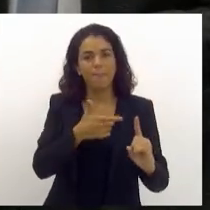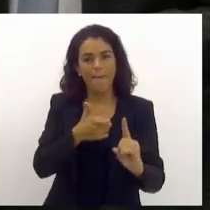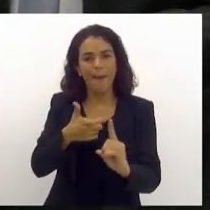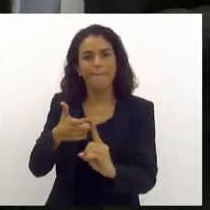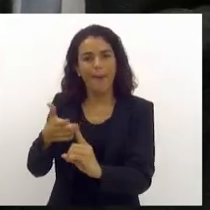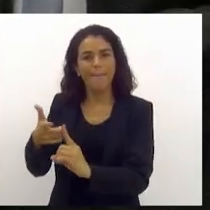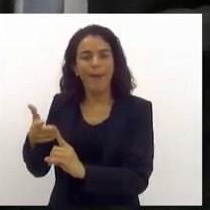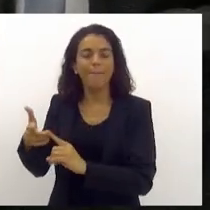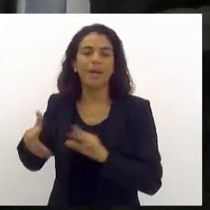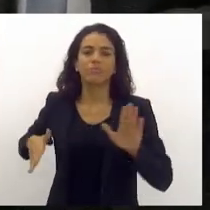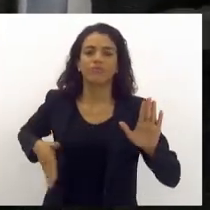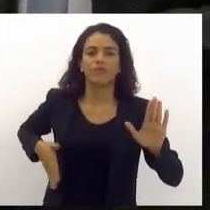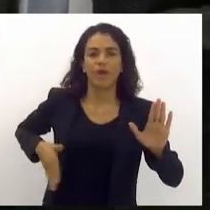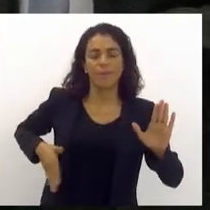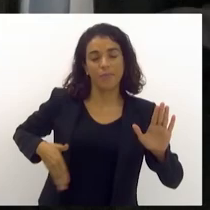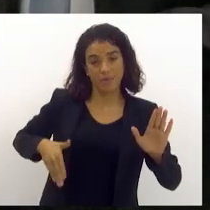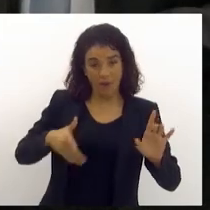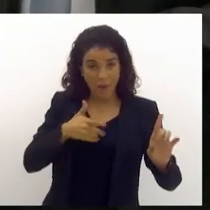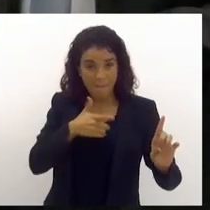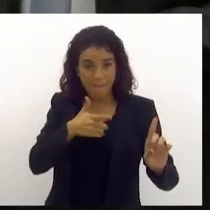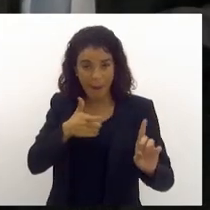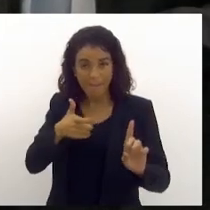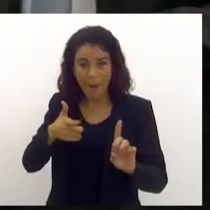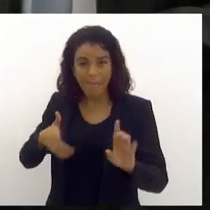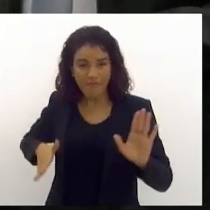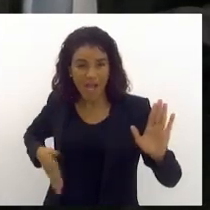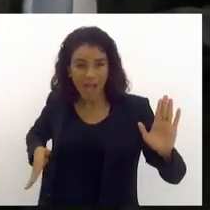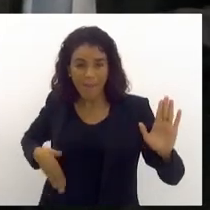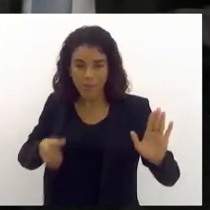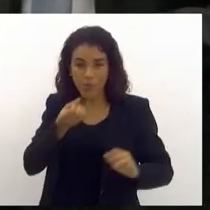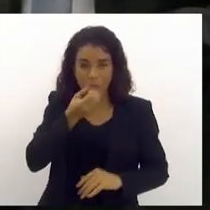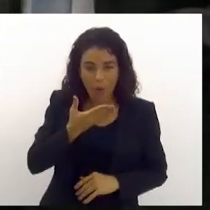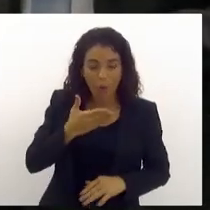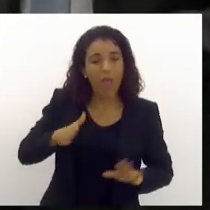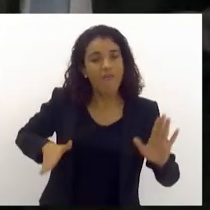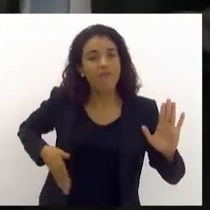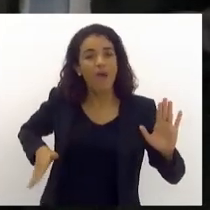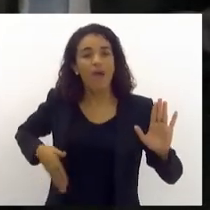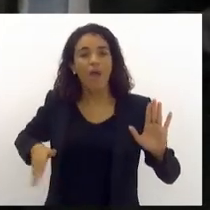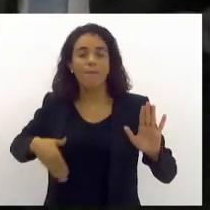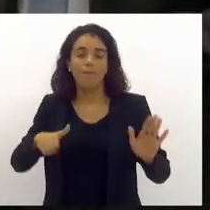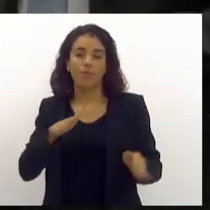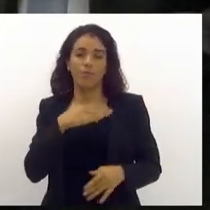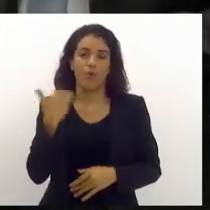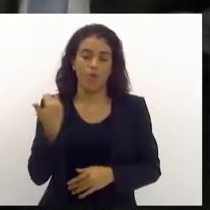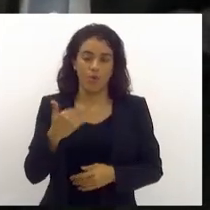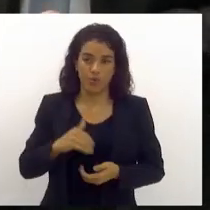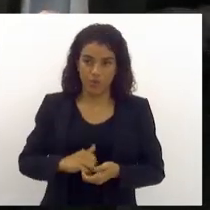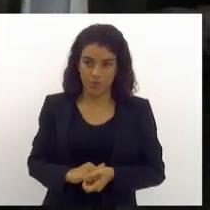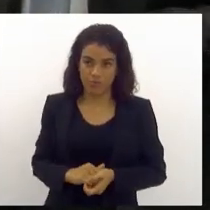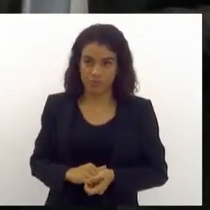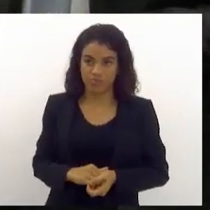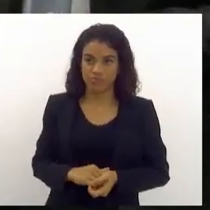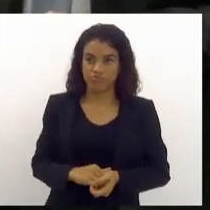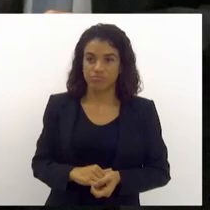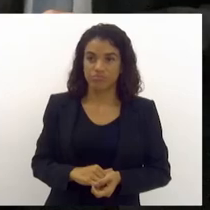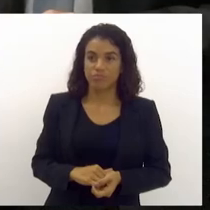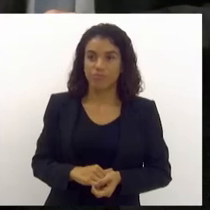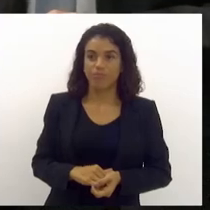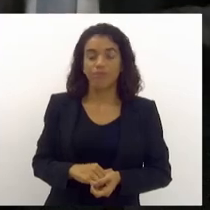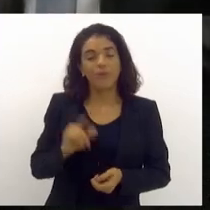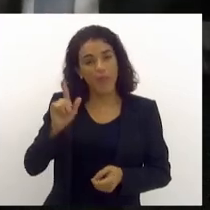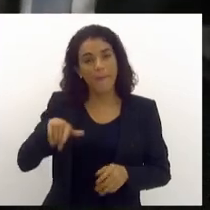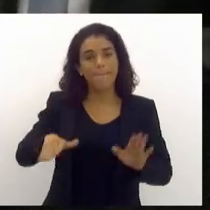vagabundos. Porque vagabundo bom é vagabundo morto. Esse, sim, bandido, muito bem falado aqui,